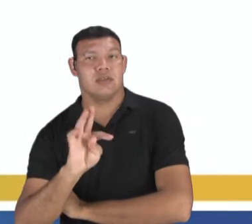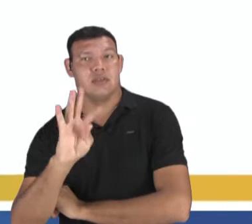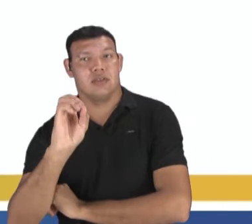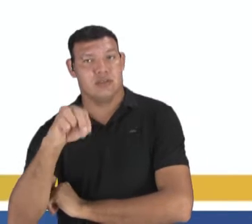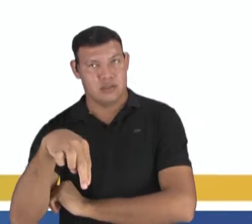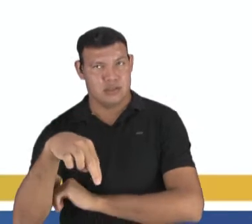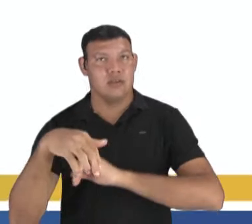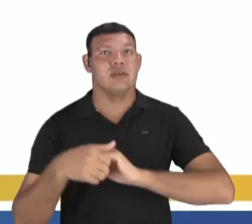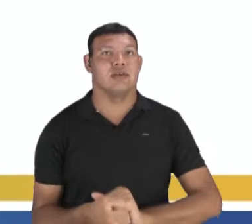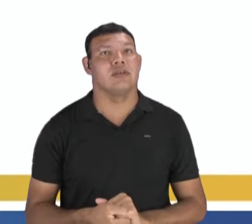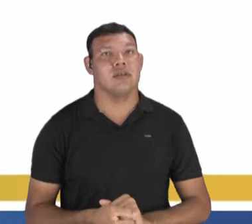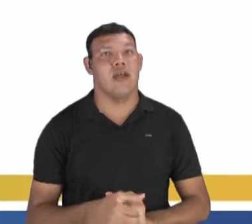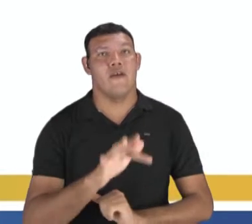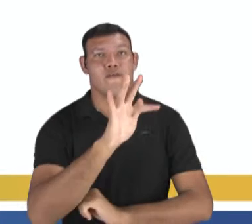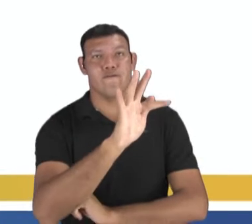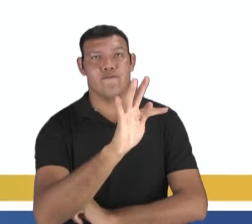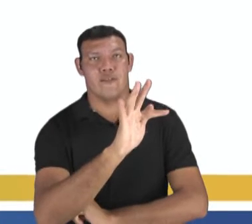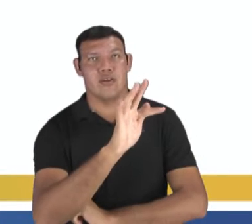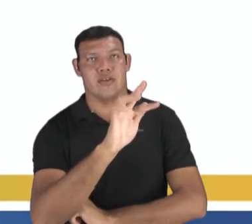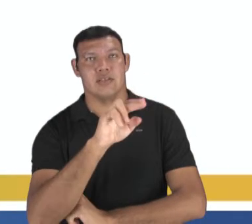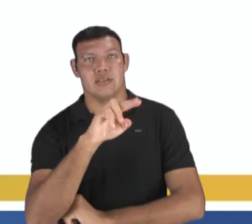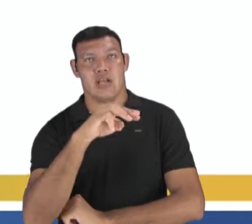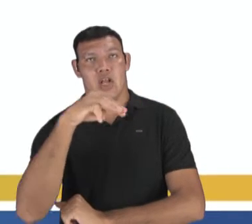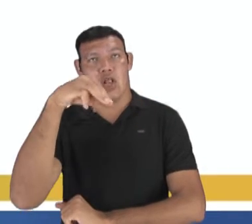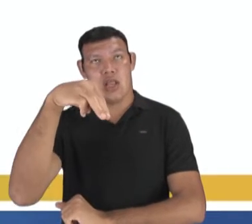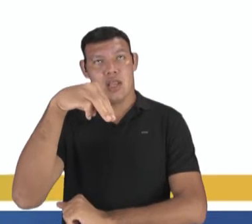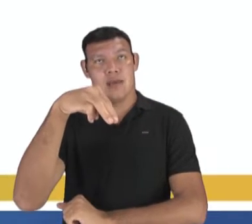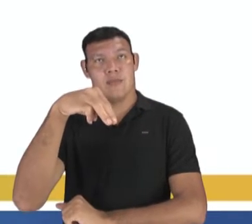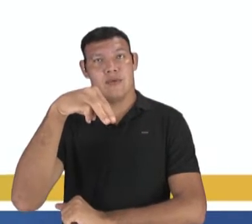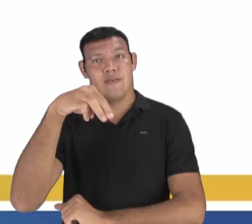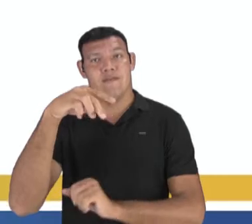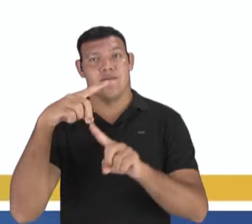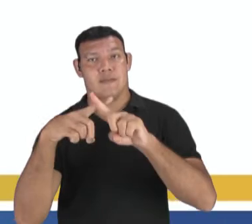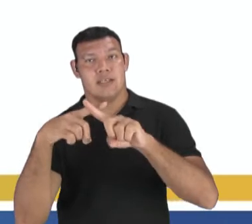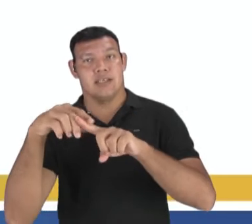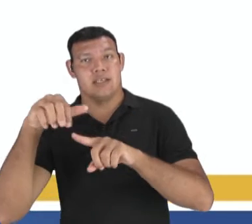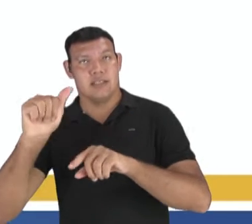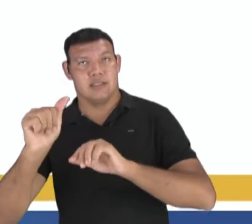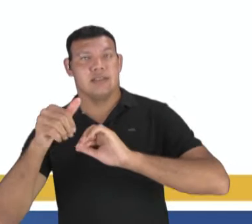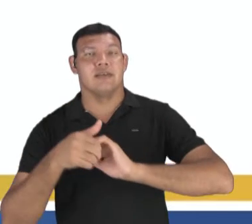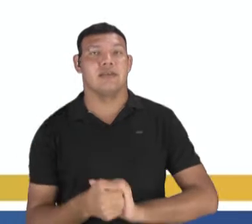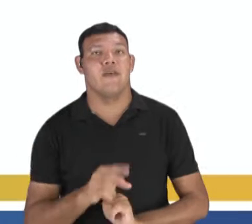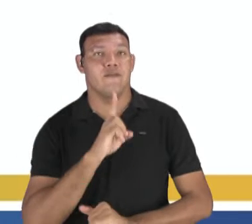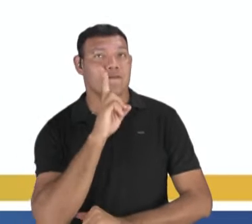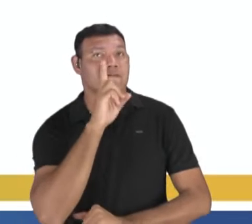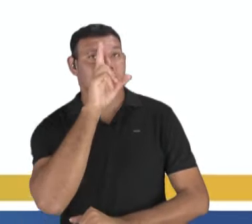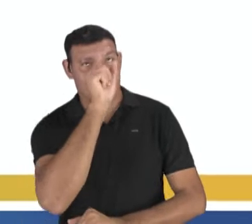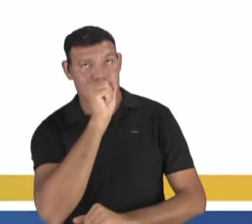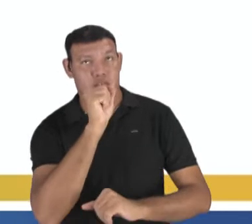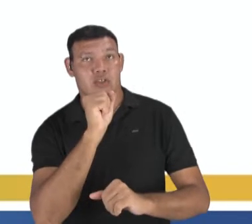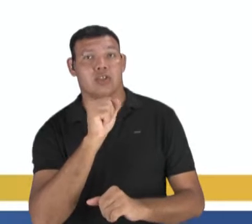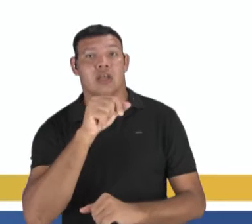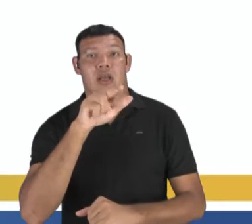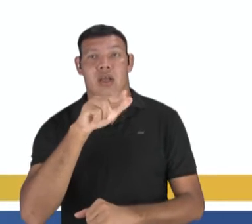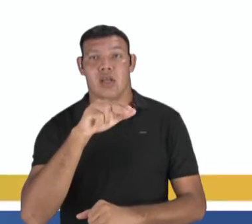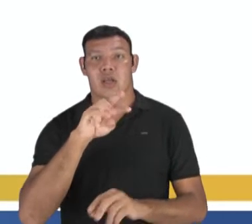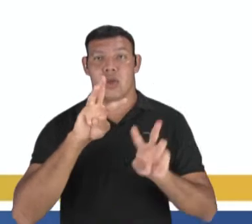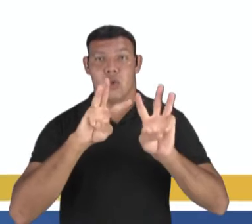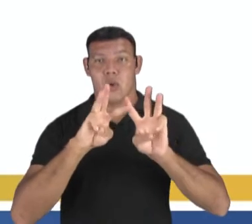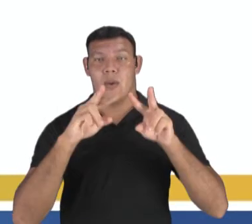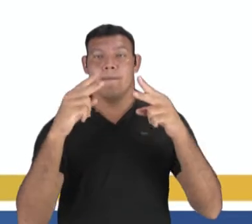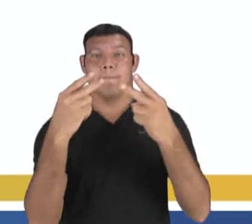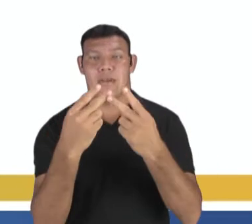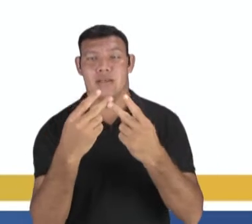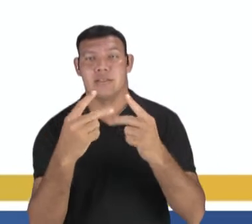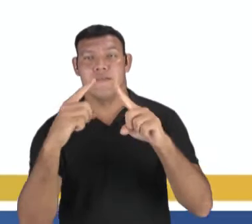vezes aceleração. Aceleração o quê, pessoal? Variação de velocidade dividido pelo tempo. Eu vou pegar esse tempo aqui, ó, que está